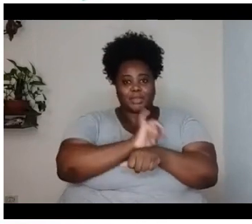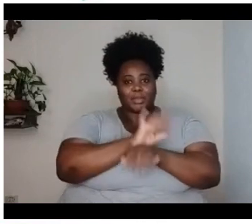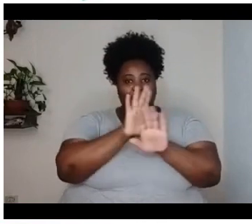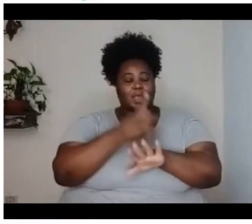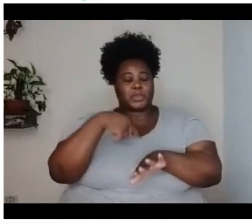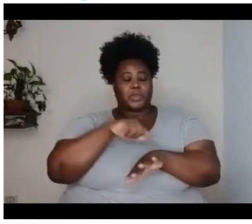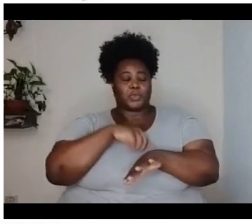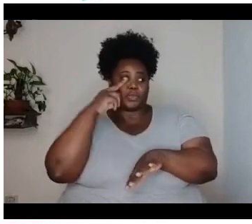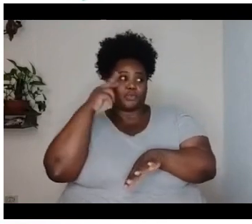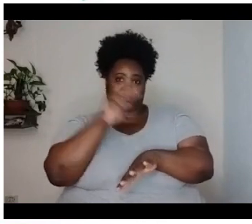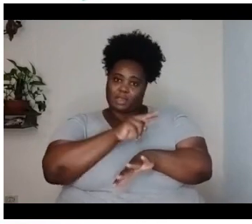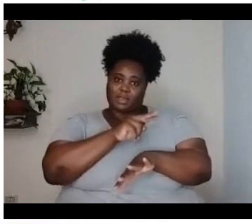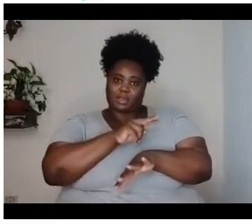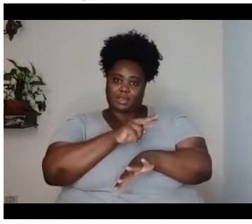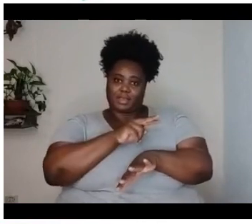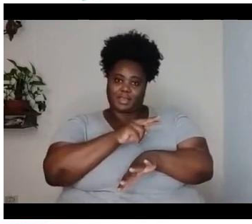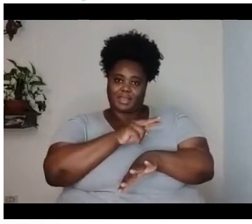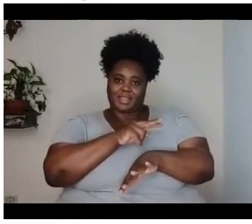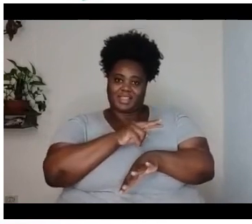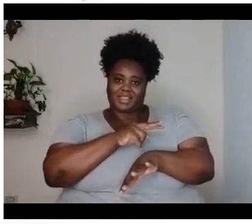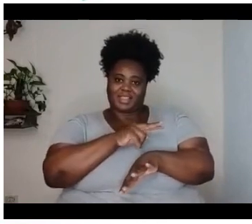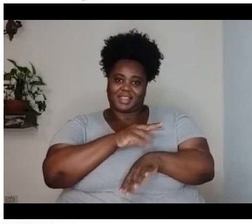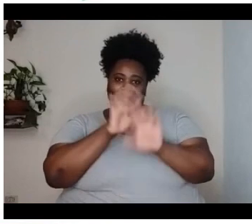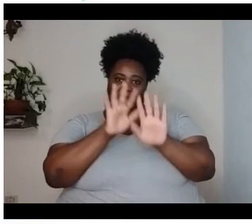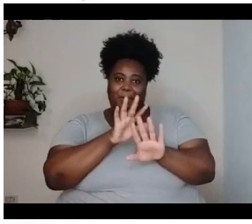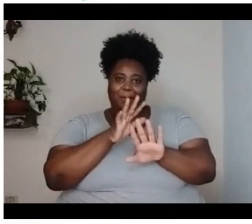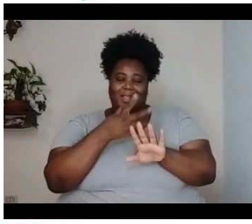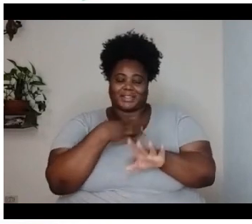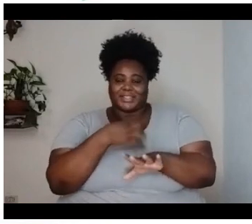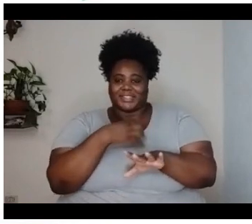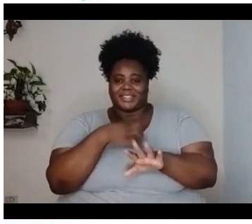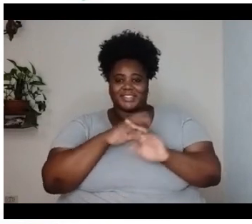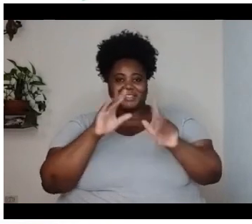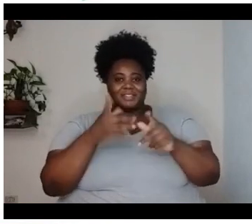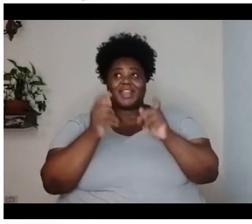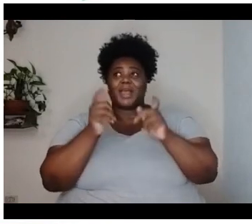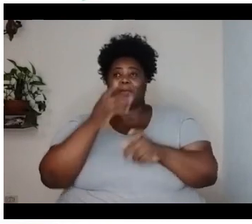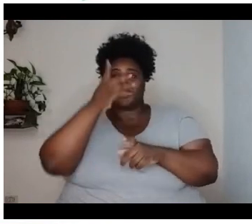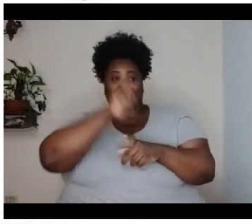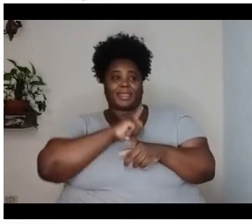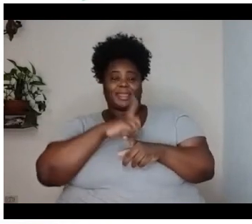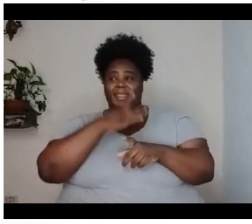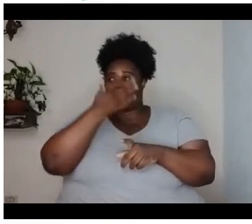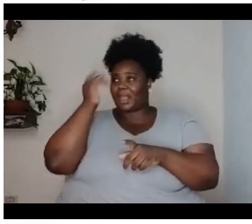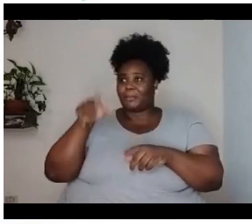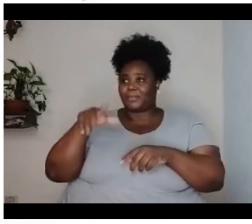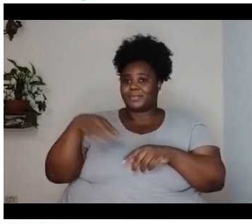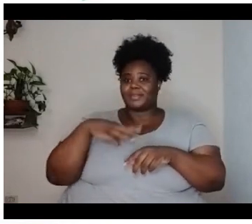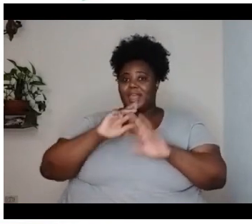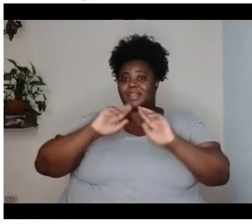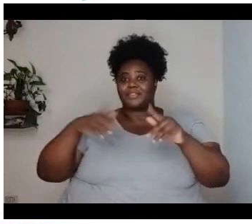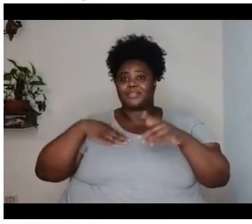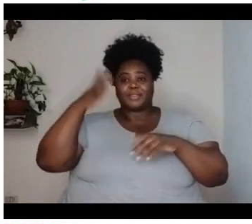enxerga, então não sei você, mas eu sinto esse descolamento, né? Onde estão as pessoas, né? É diferente de estar no auditório ou